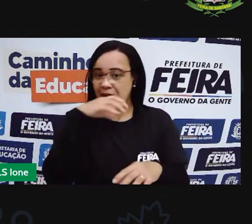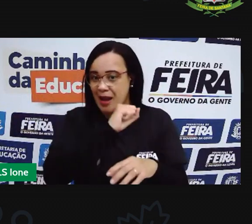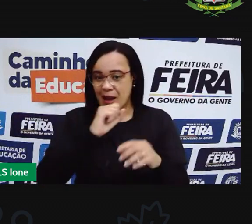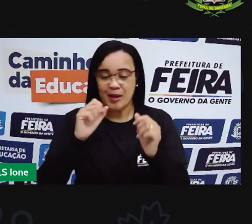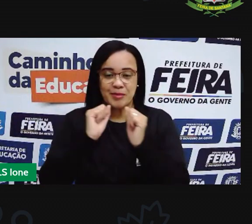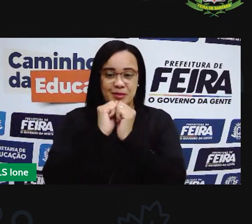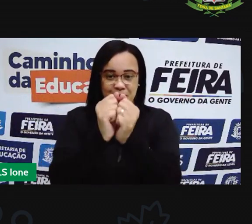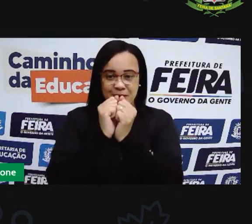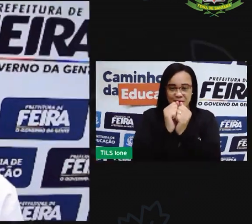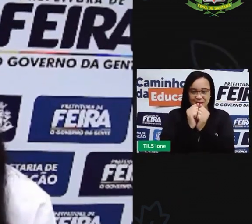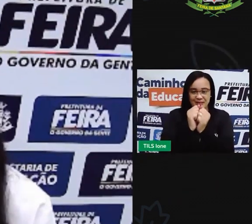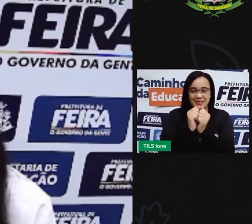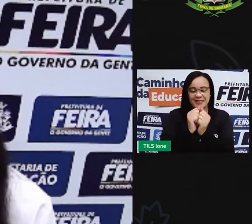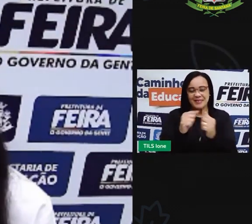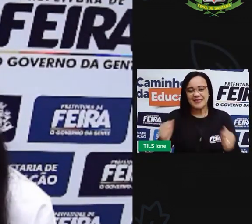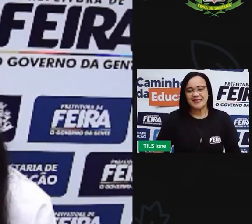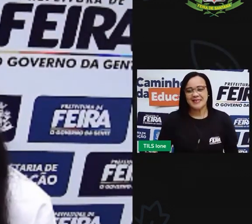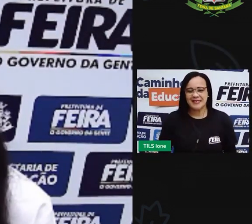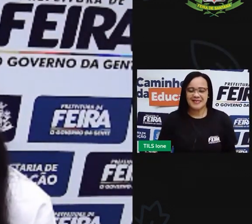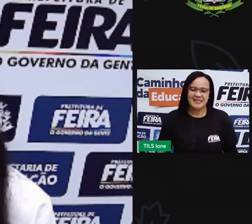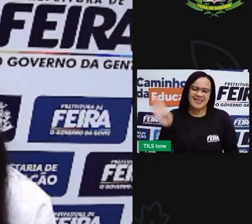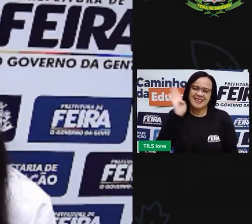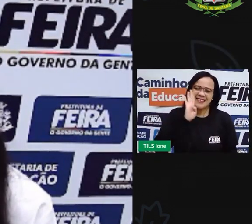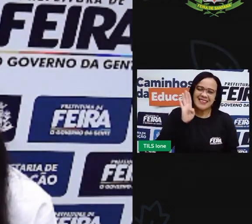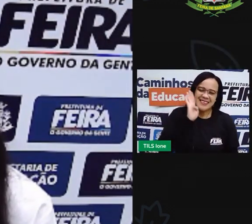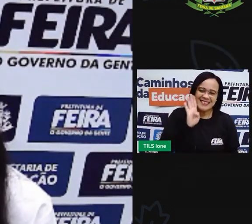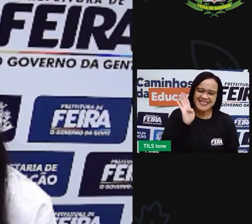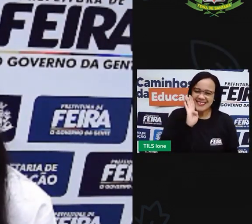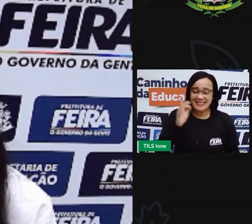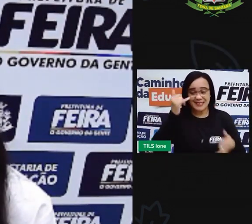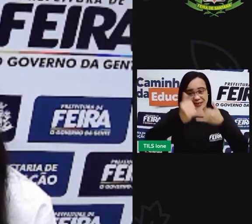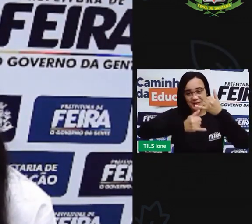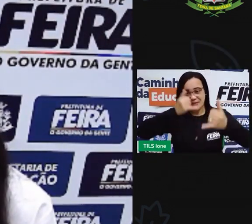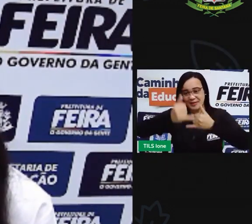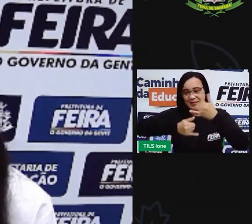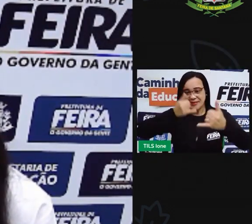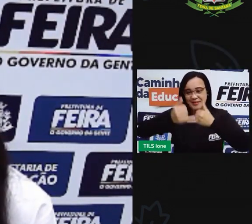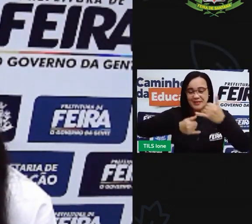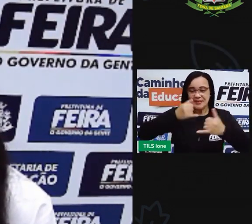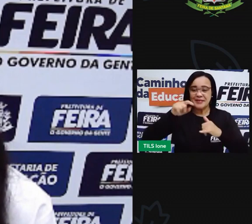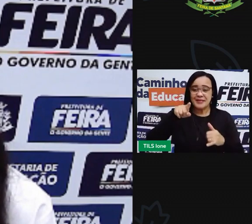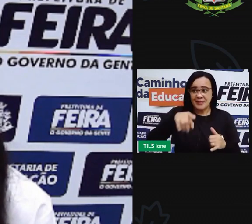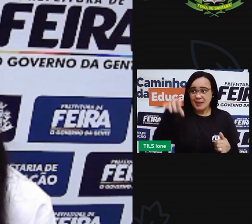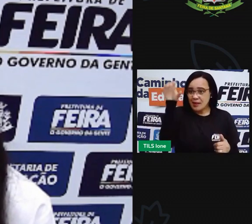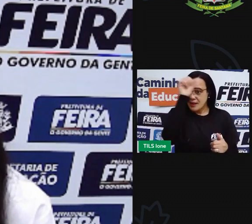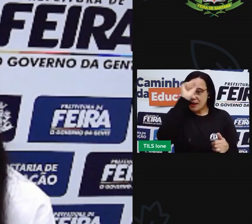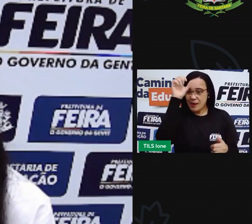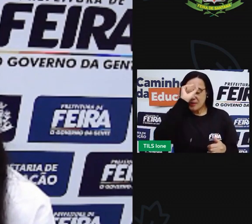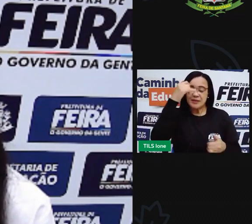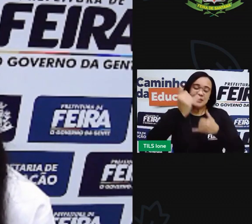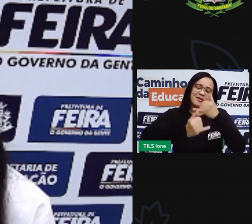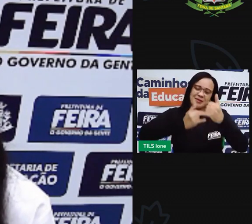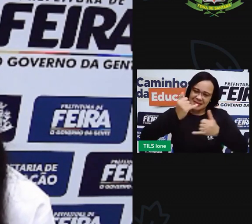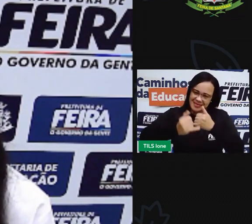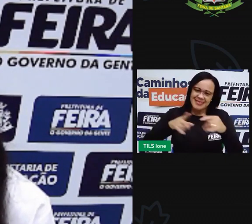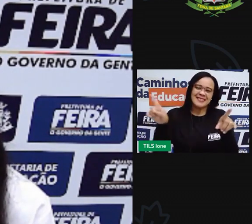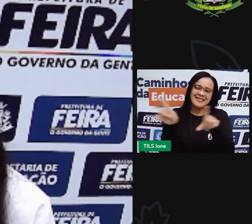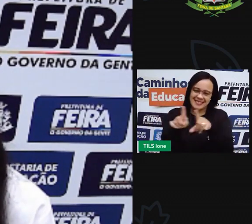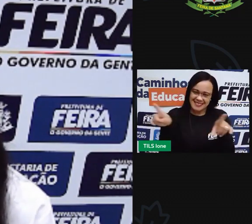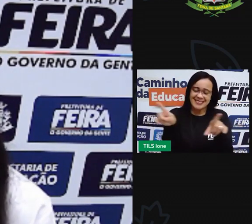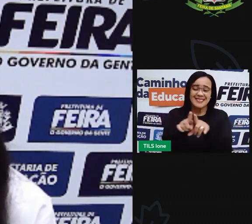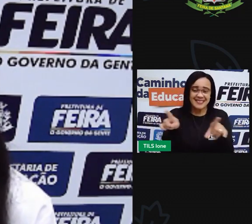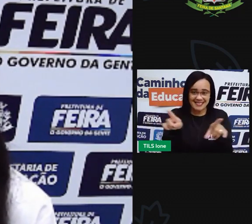É um jogo muito divertido e você vai aprender brincando, tá certo?